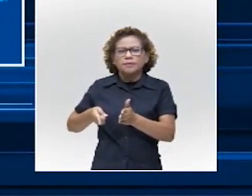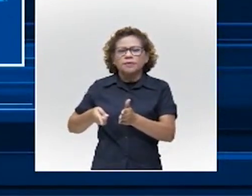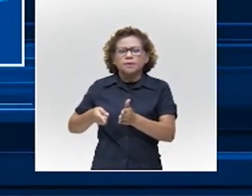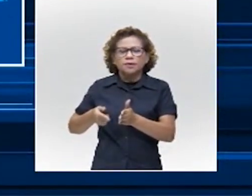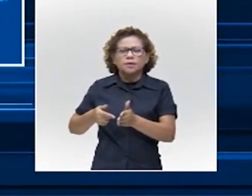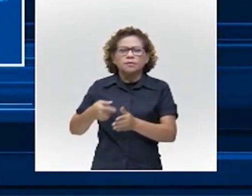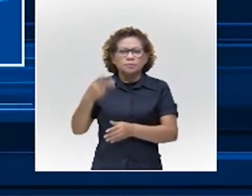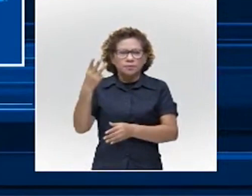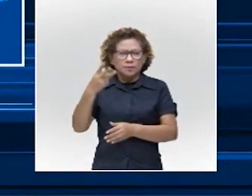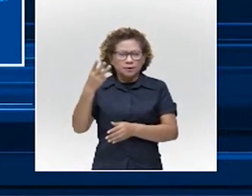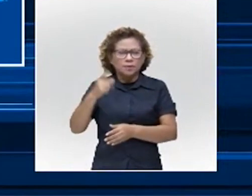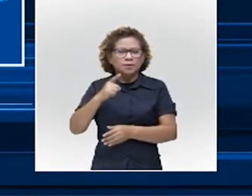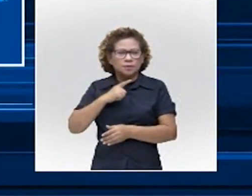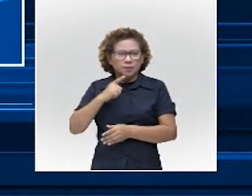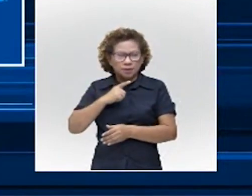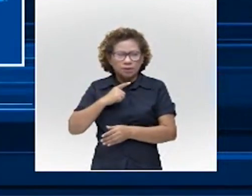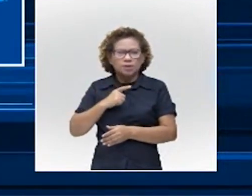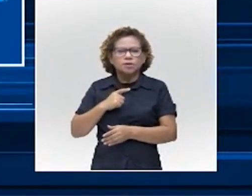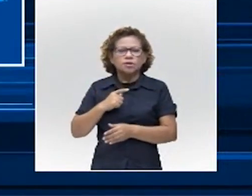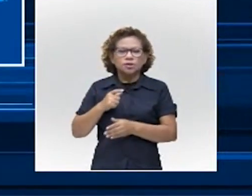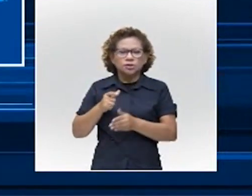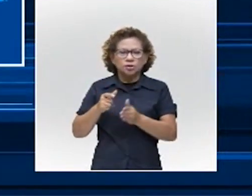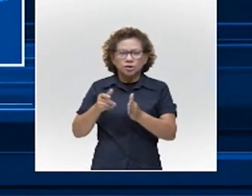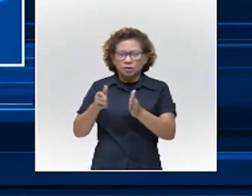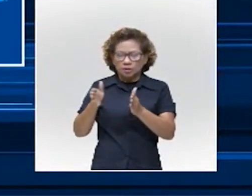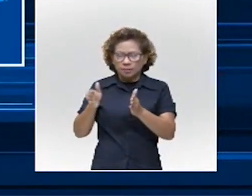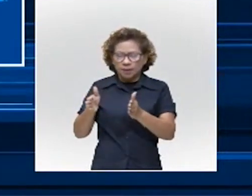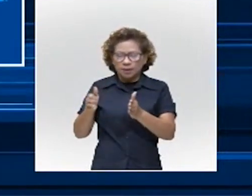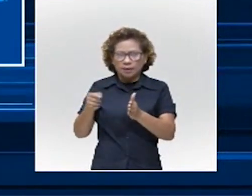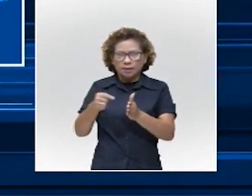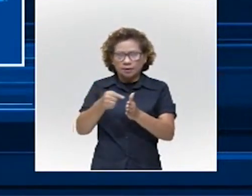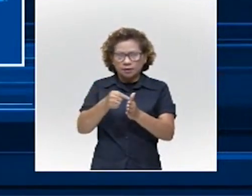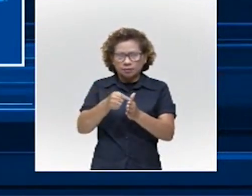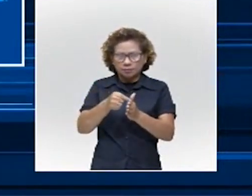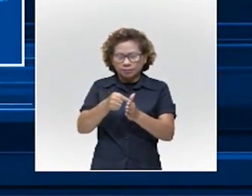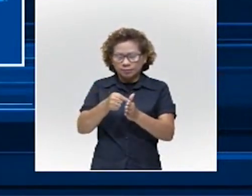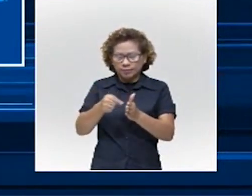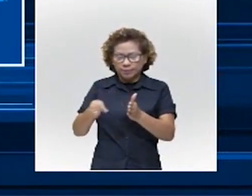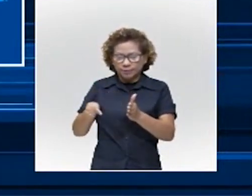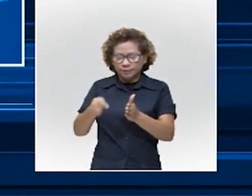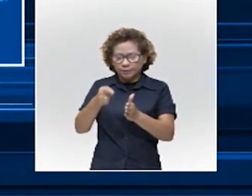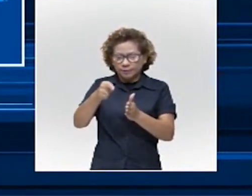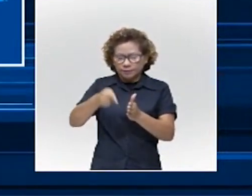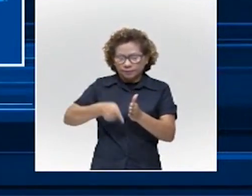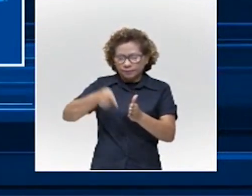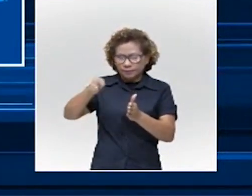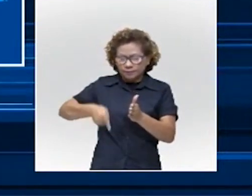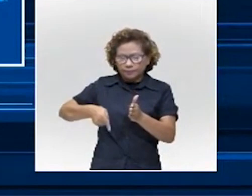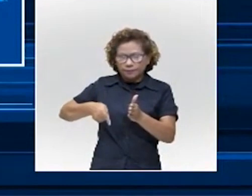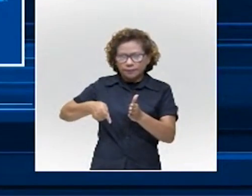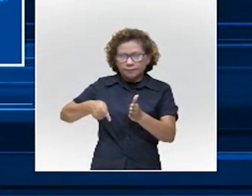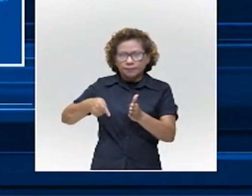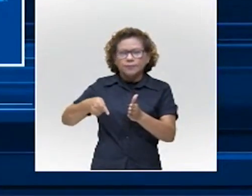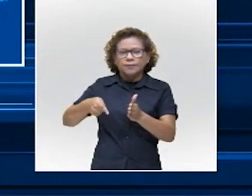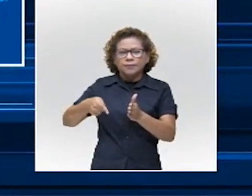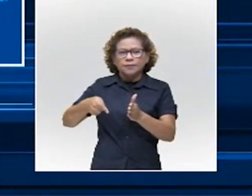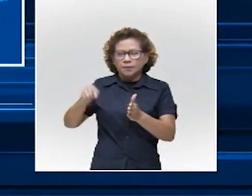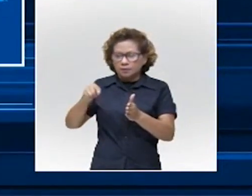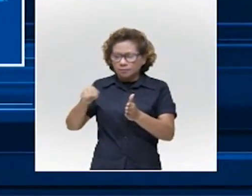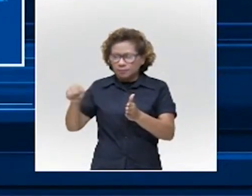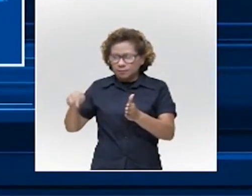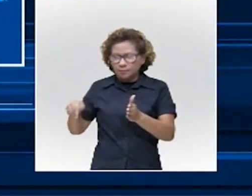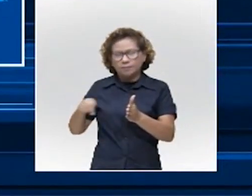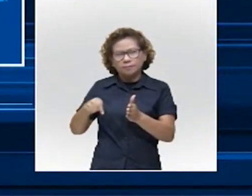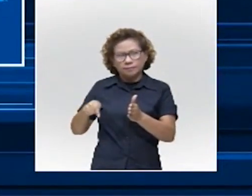da metade. Mas, de toda forma, né? Nós tínhamos o quê? A mesma metade